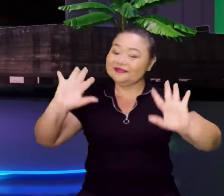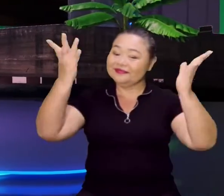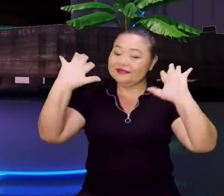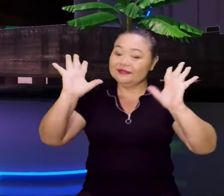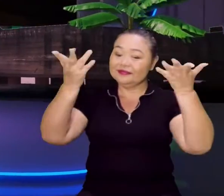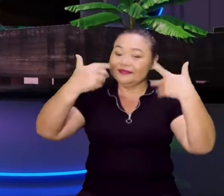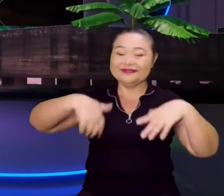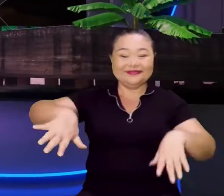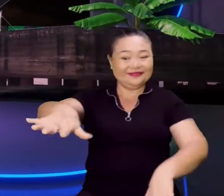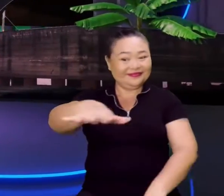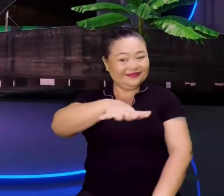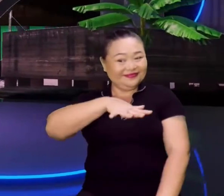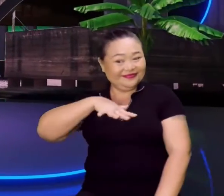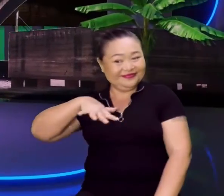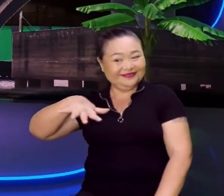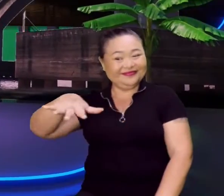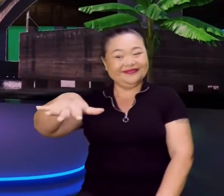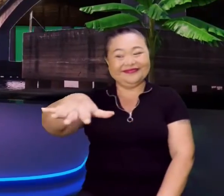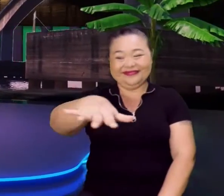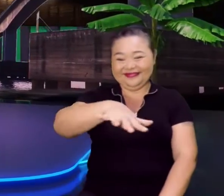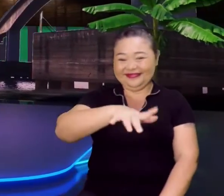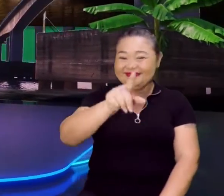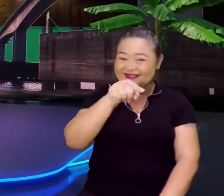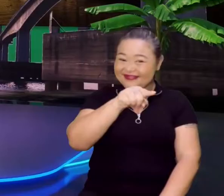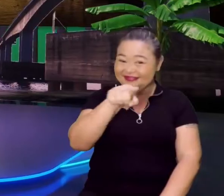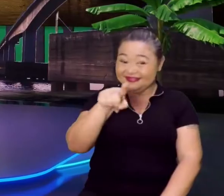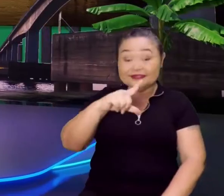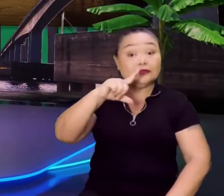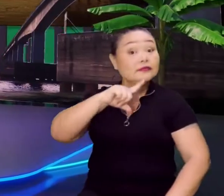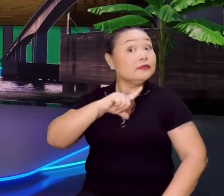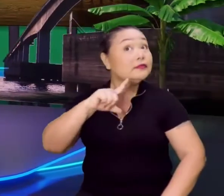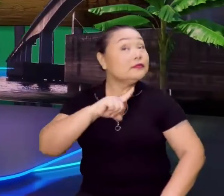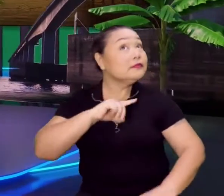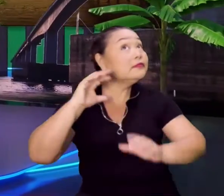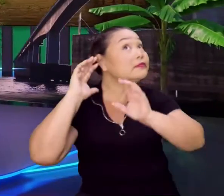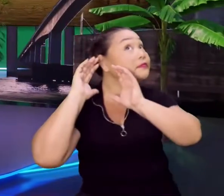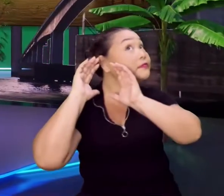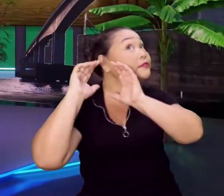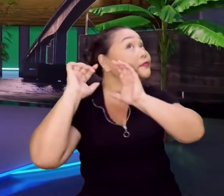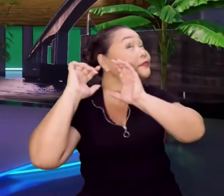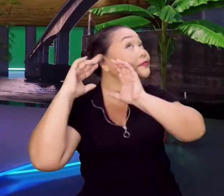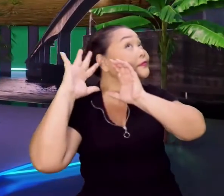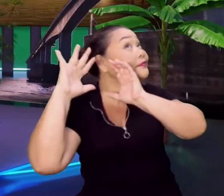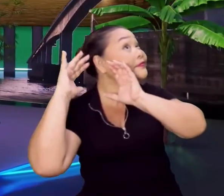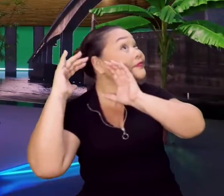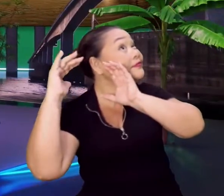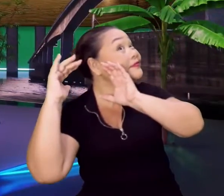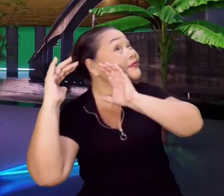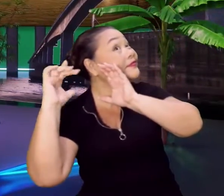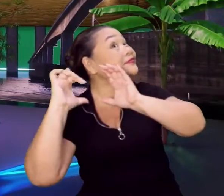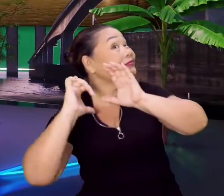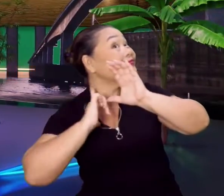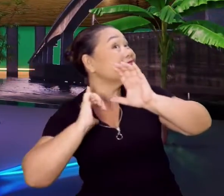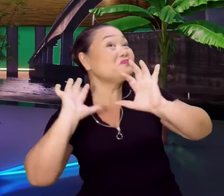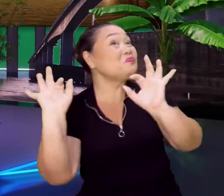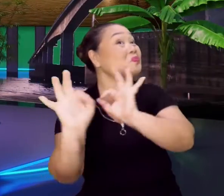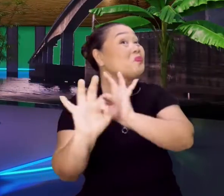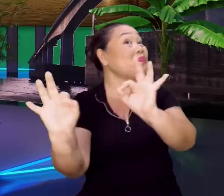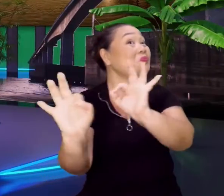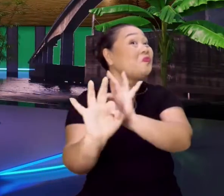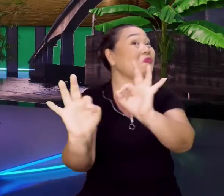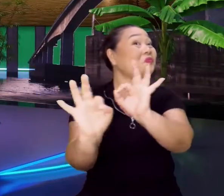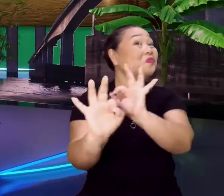Salve, salve, galera! E aí? Tem alguém aí? Aí? Tem ninguém